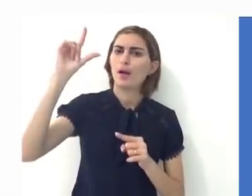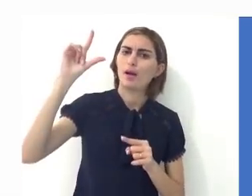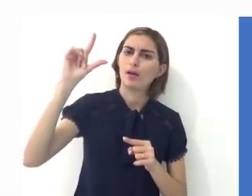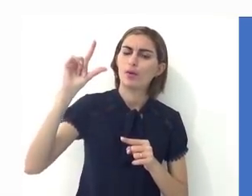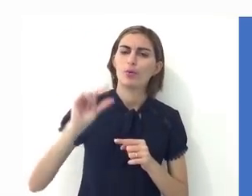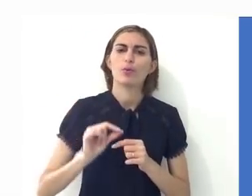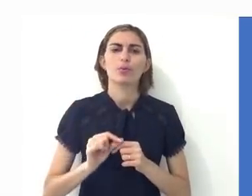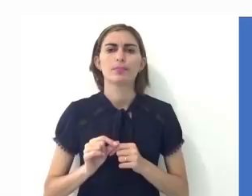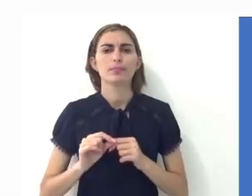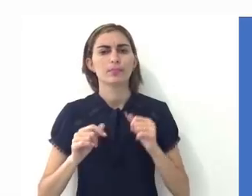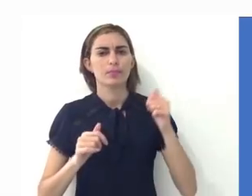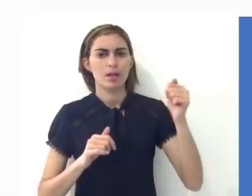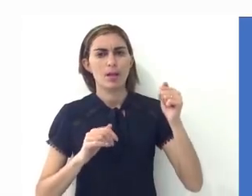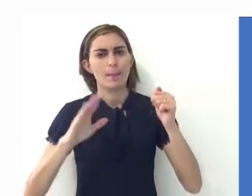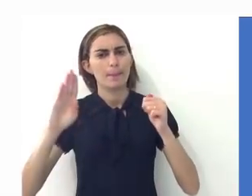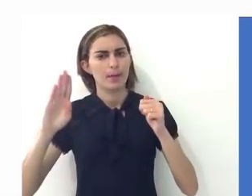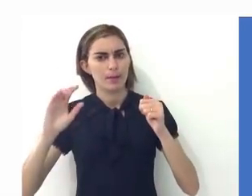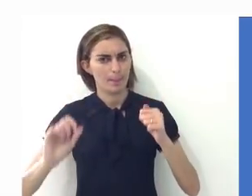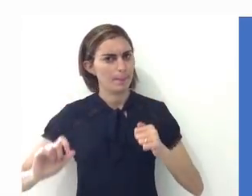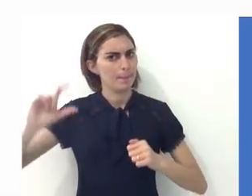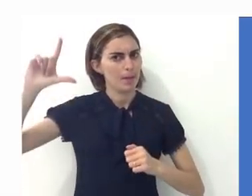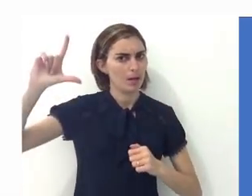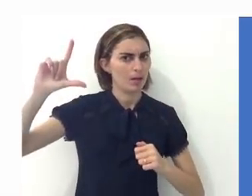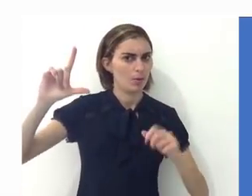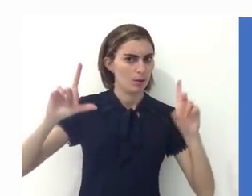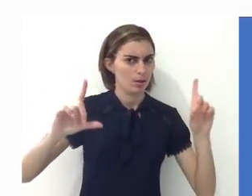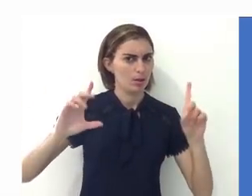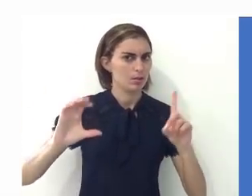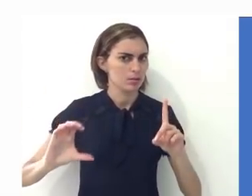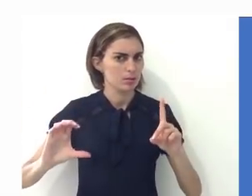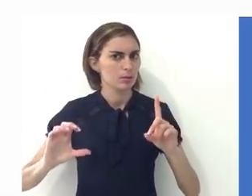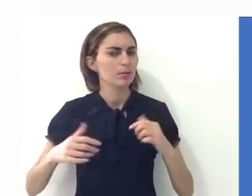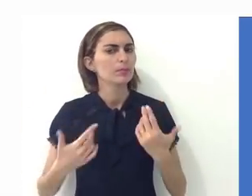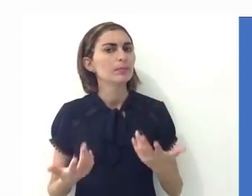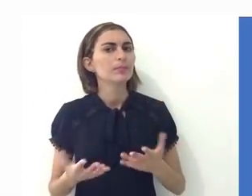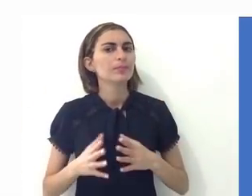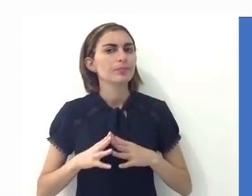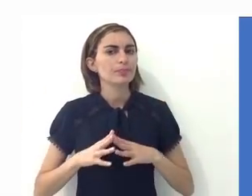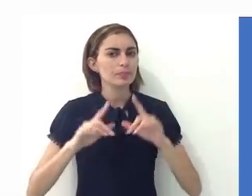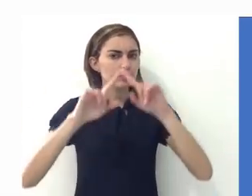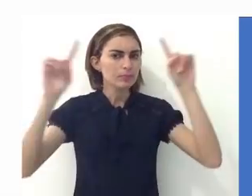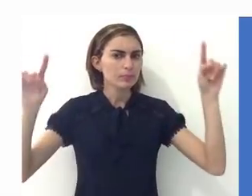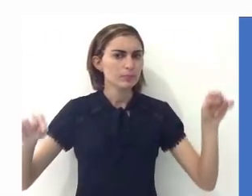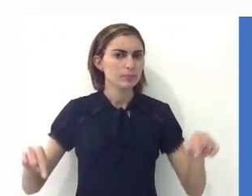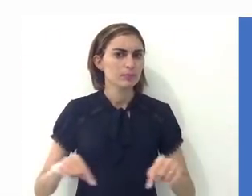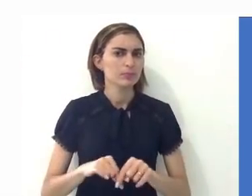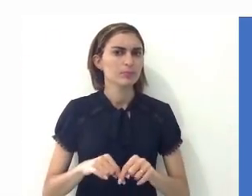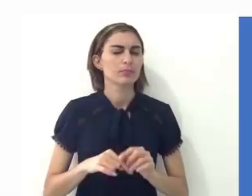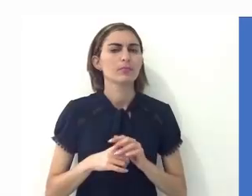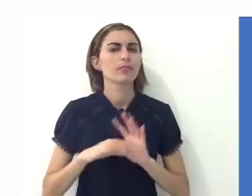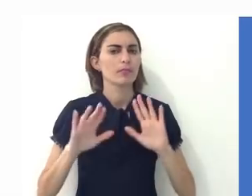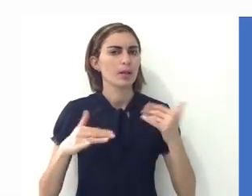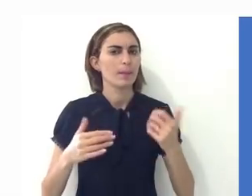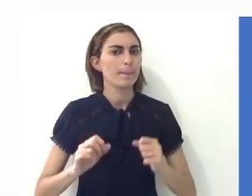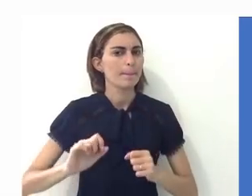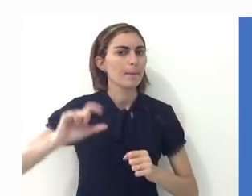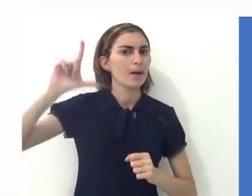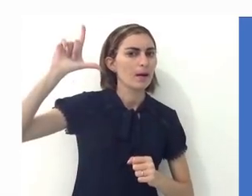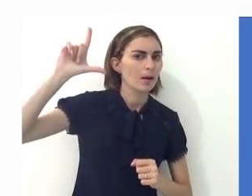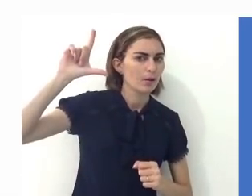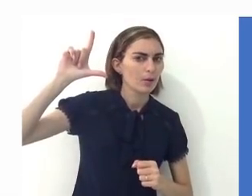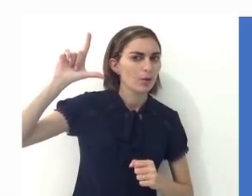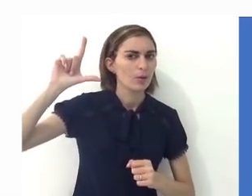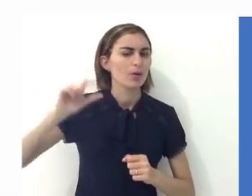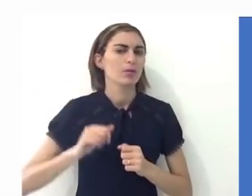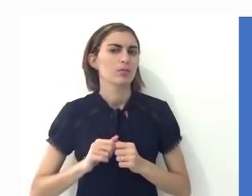ou não é maior do que BC? AB é maior do que BC? Essa diagonal do retângulo grande